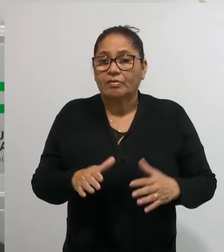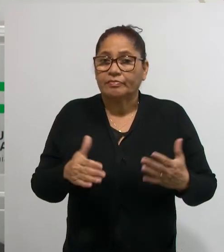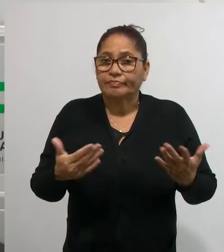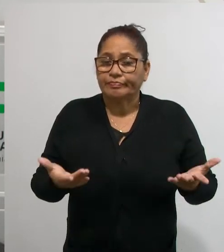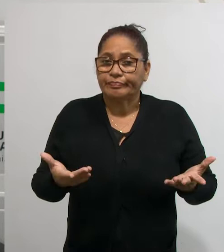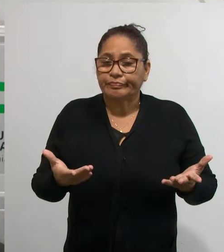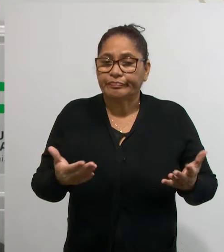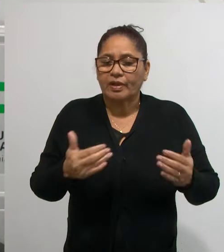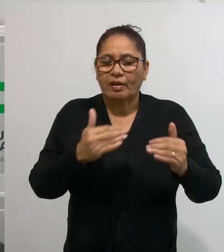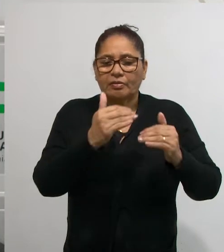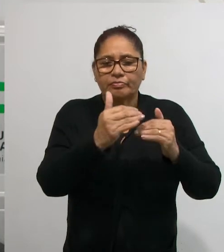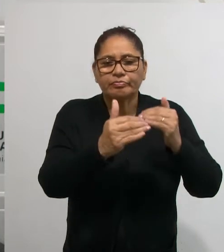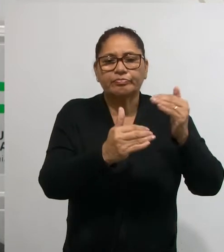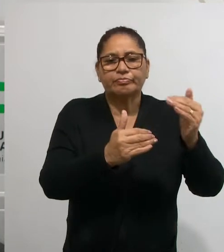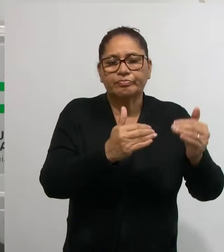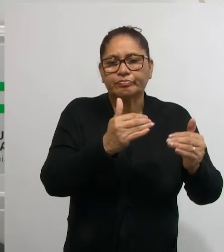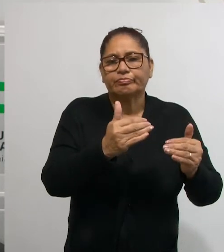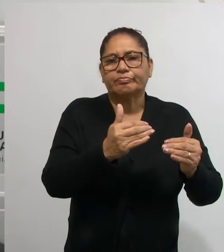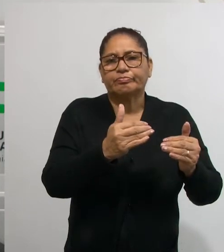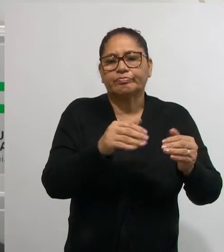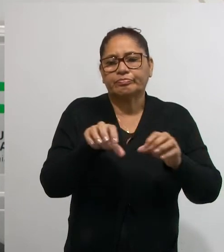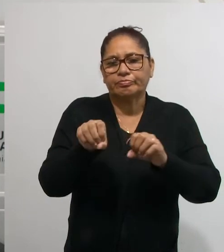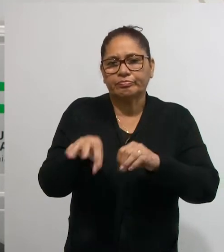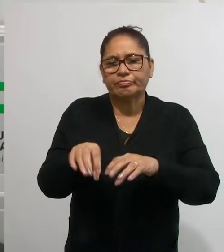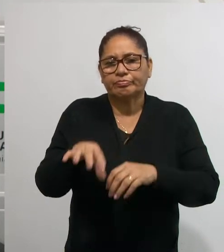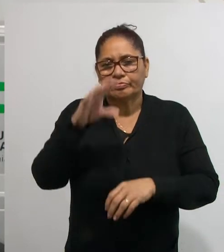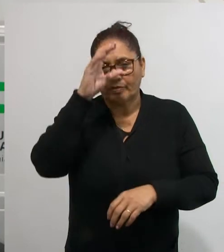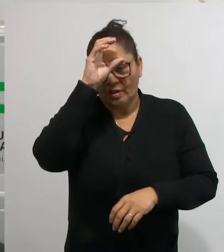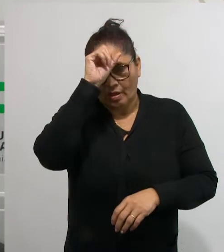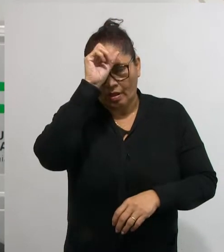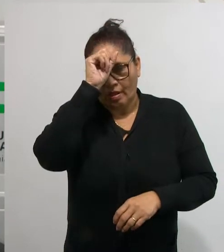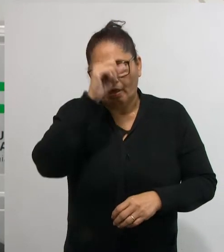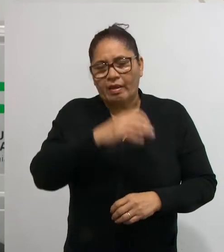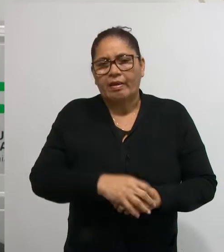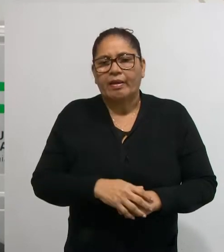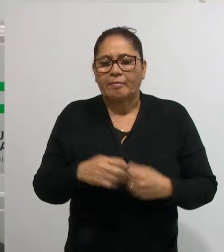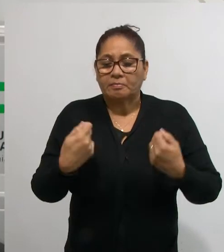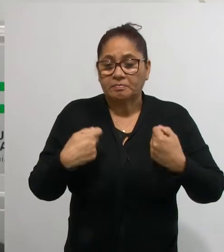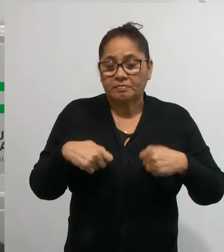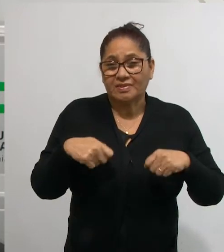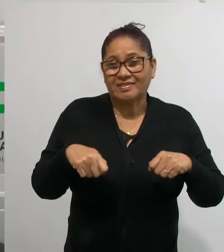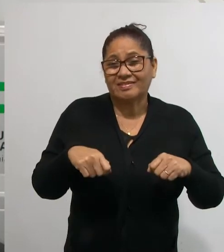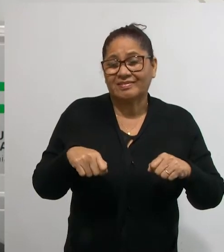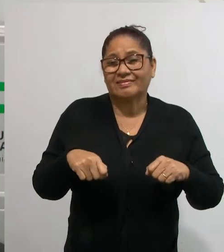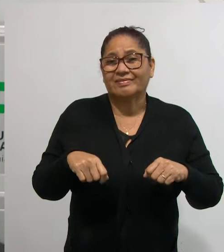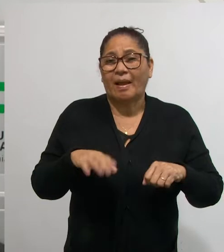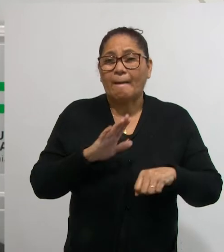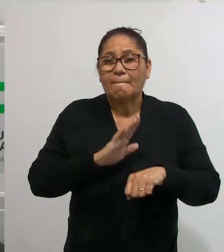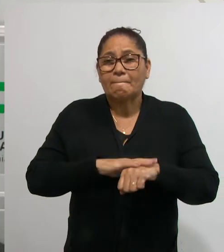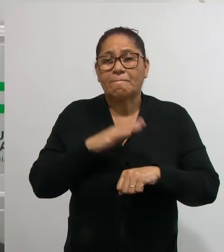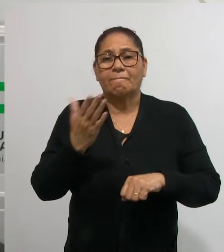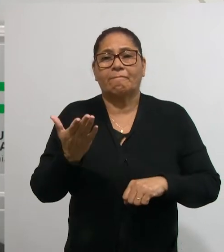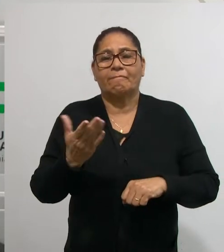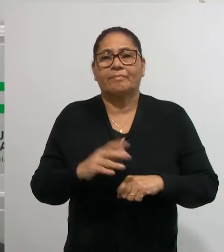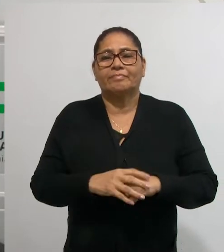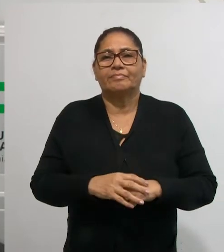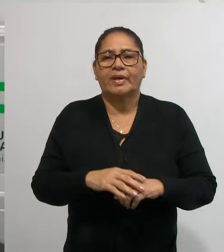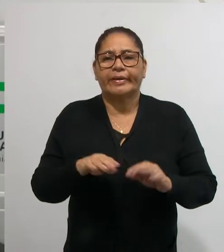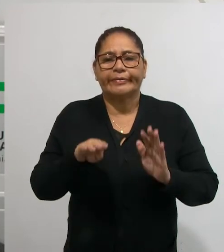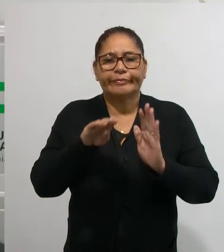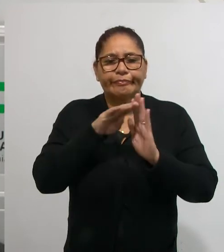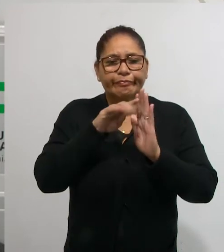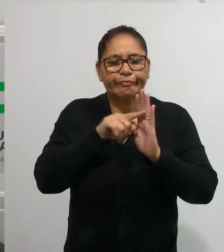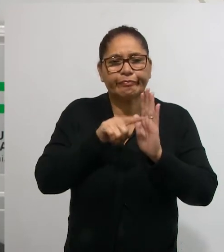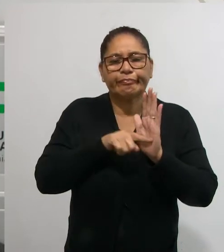nesse processo de ensinar e aprender, requer muito mais você não só dominar conteúdos, mas como